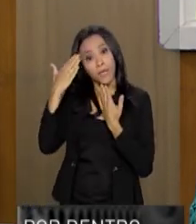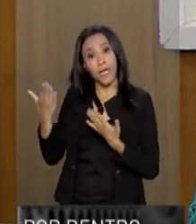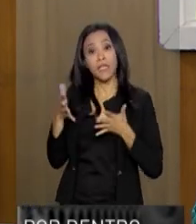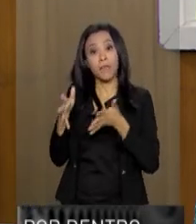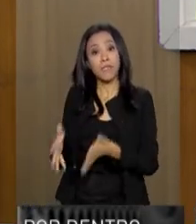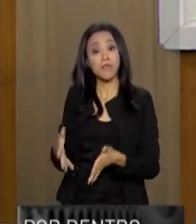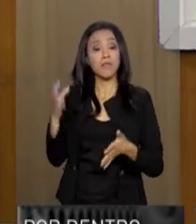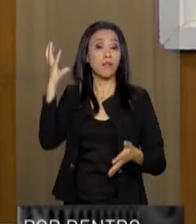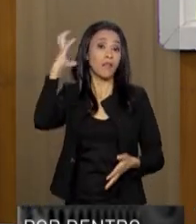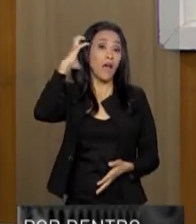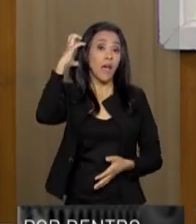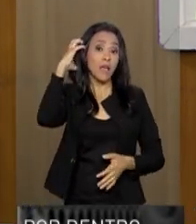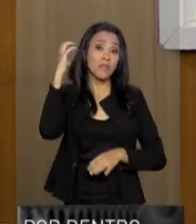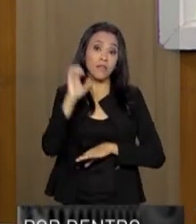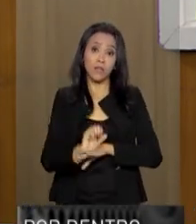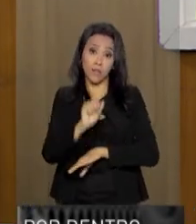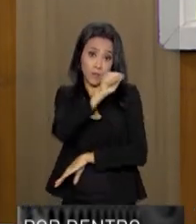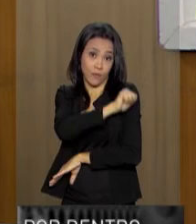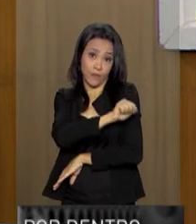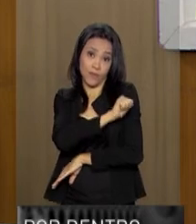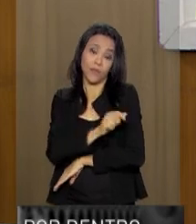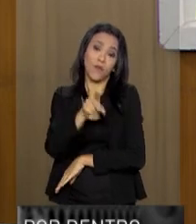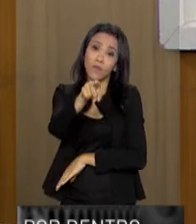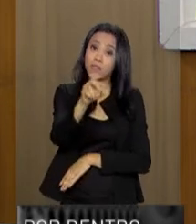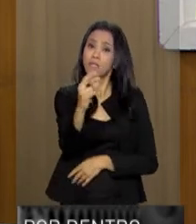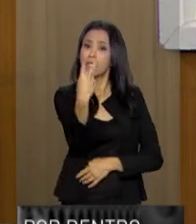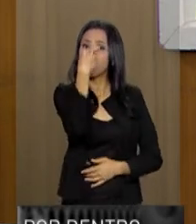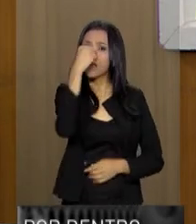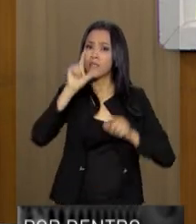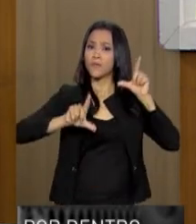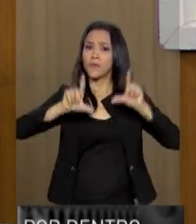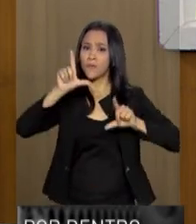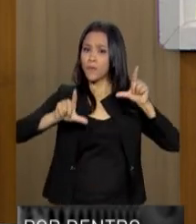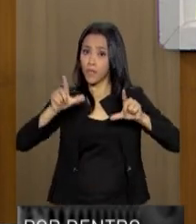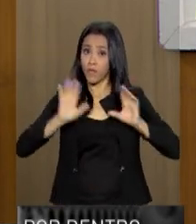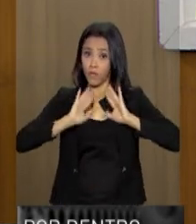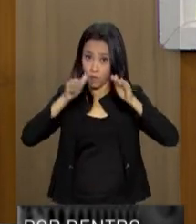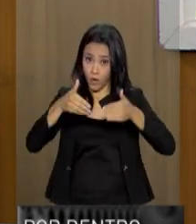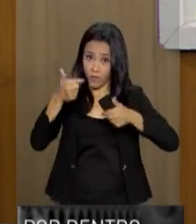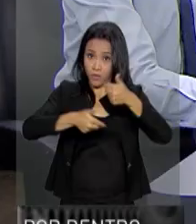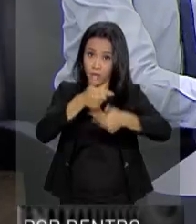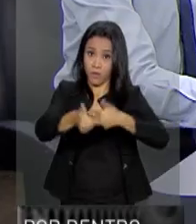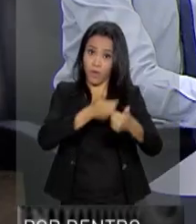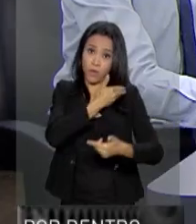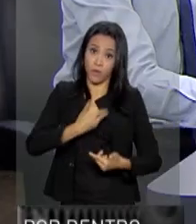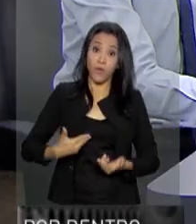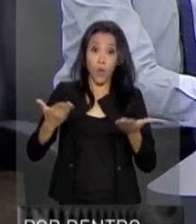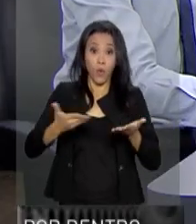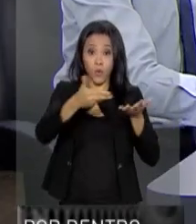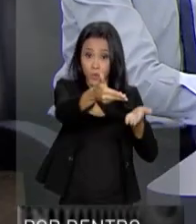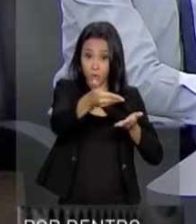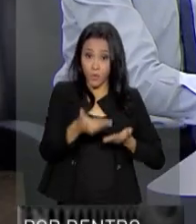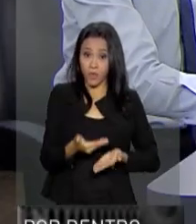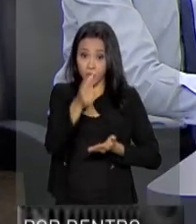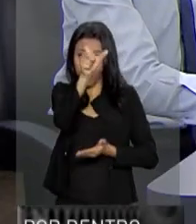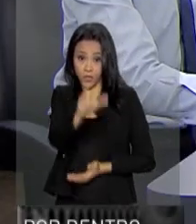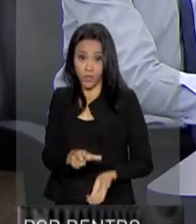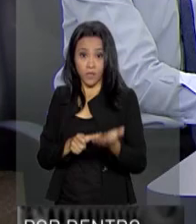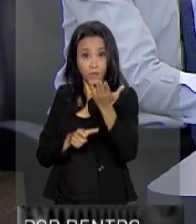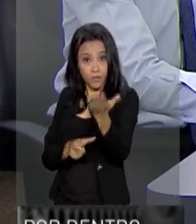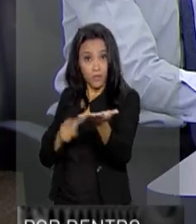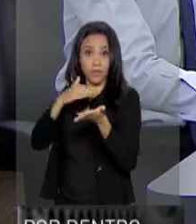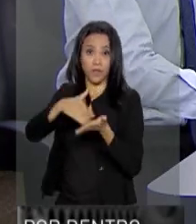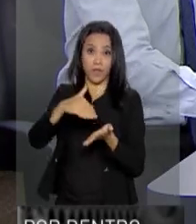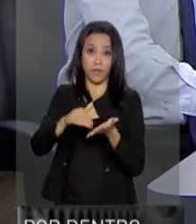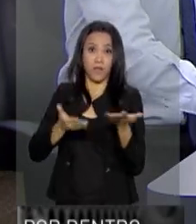rádio tupi do rio de janeiro bem você está acompanhando o programa por dentro do governo que hoje recebe o secretário nacional de juventude assis filho